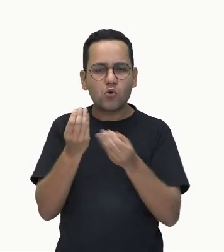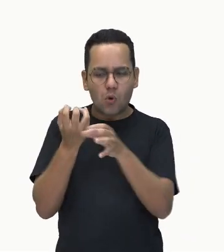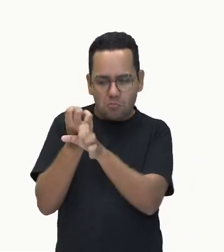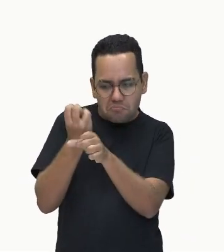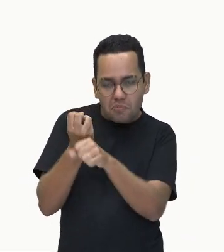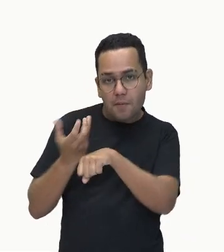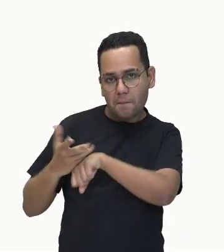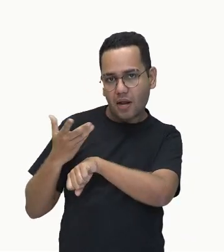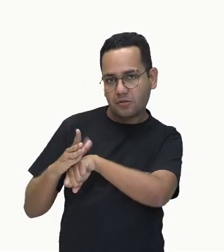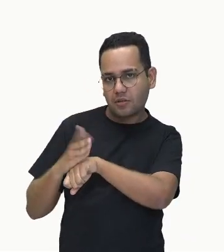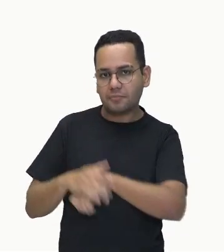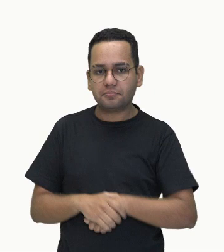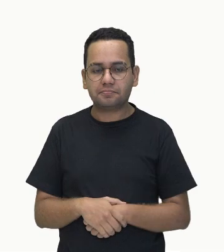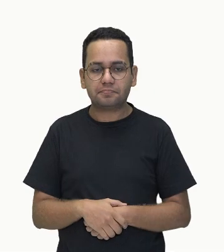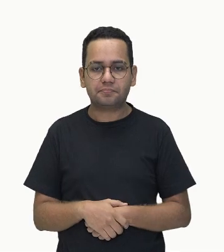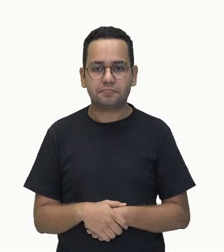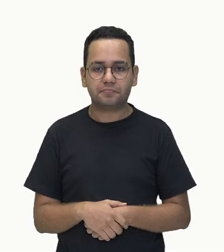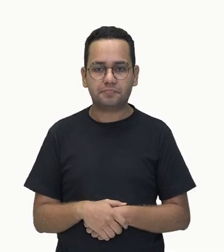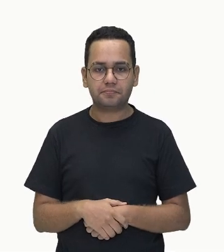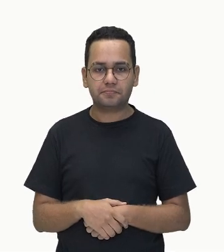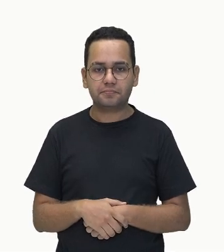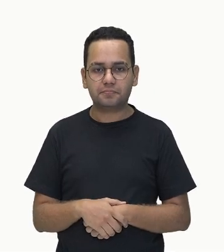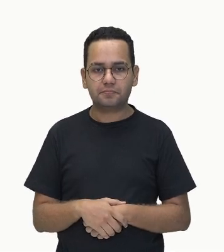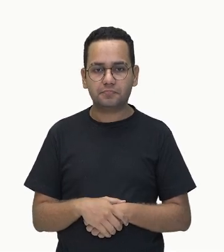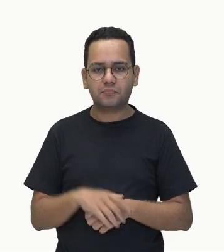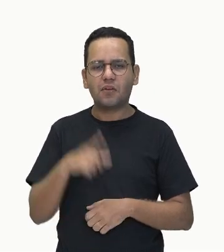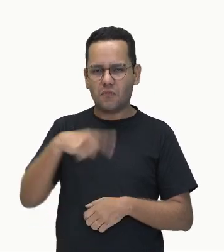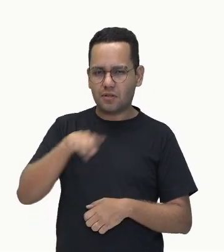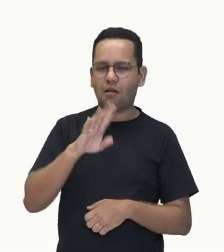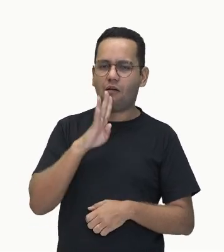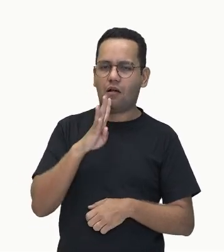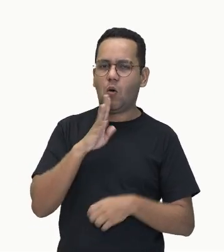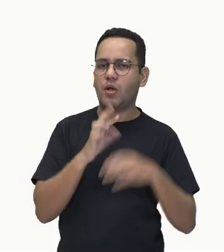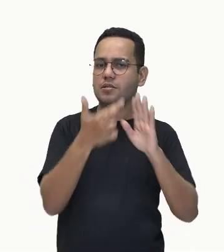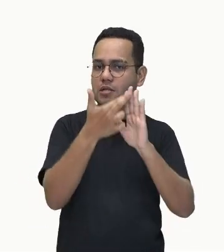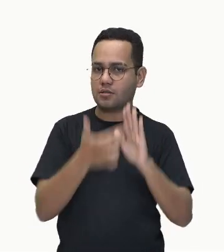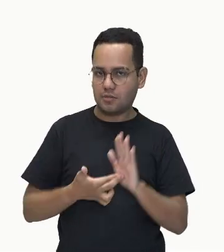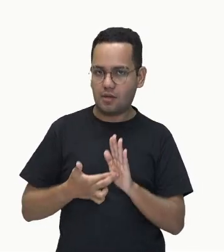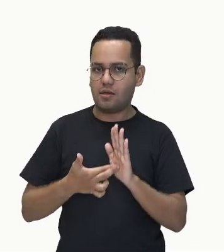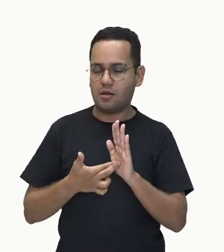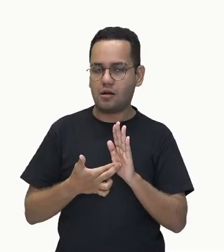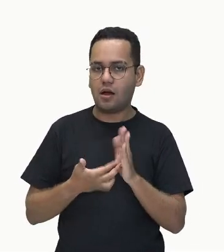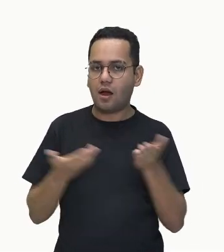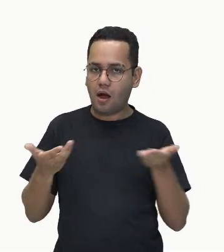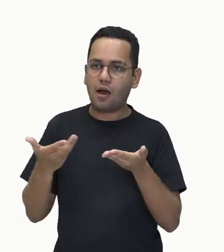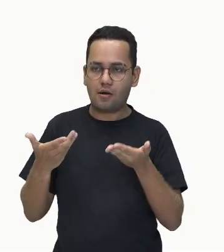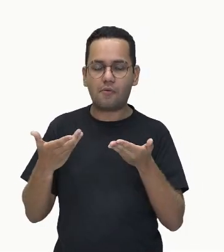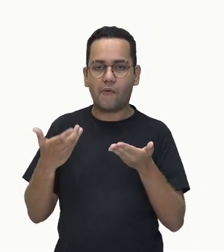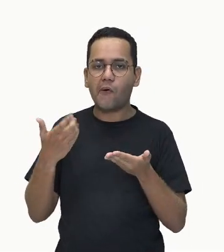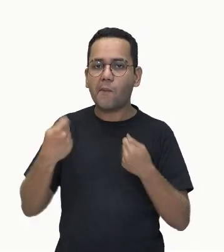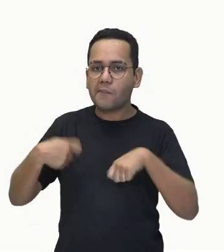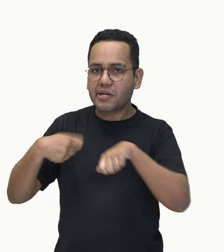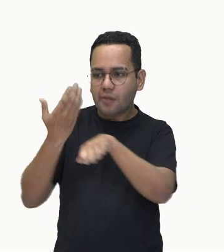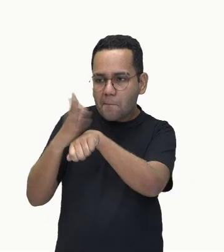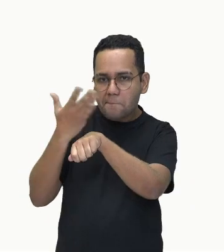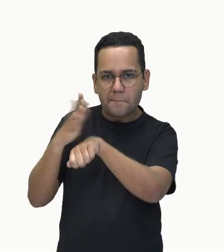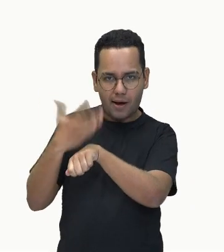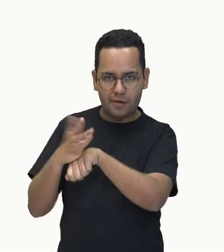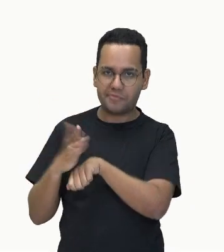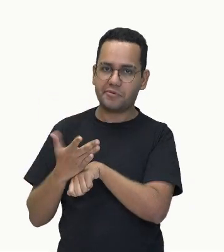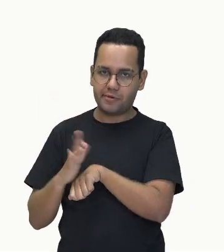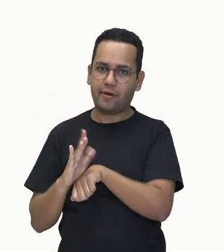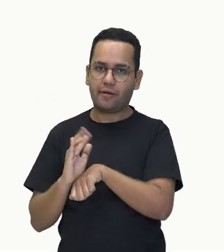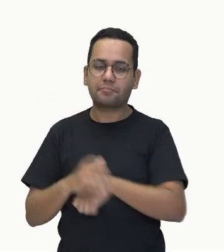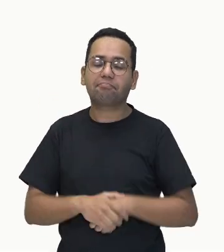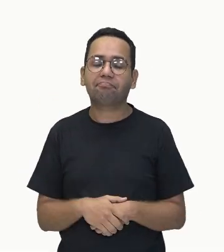nós já temos as propriedades né então vamos ver como é que funciona a resolução de uma equação